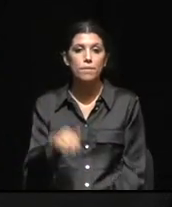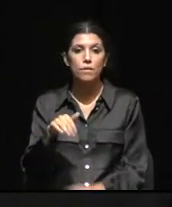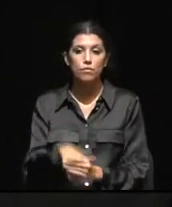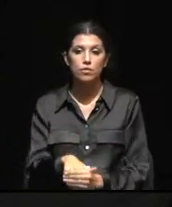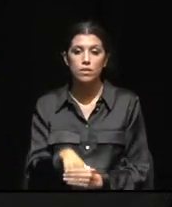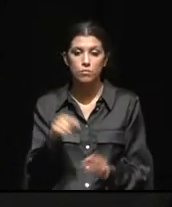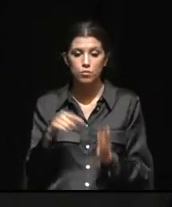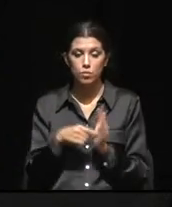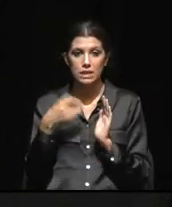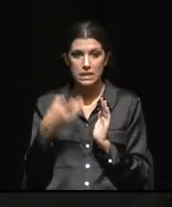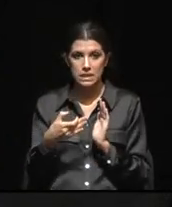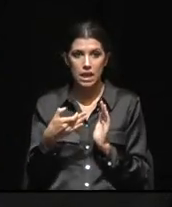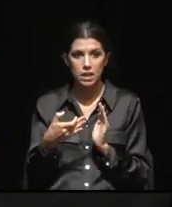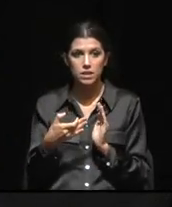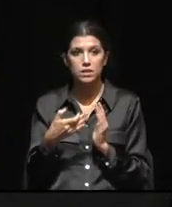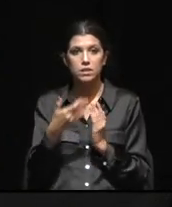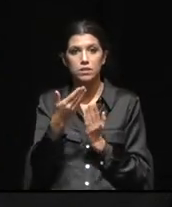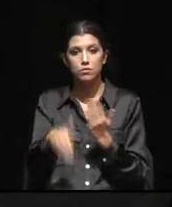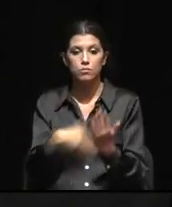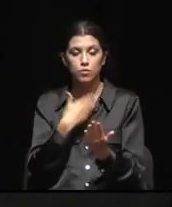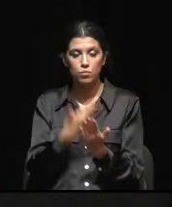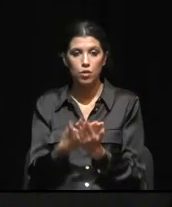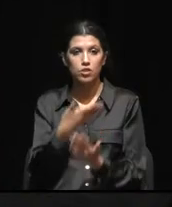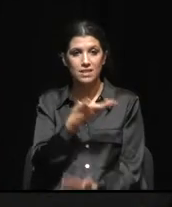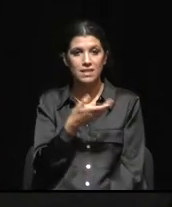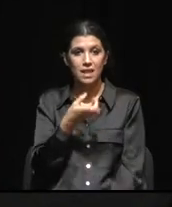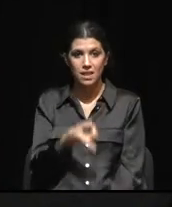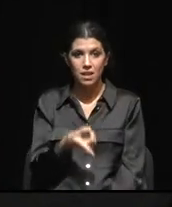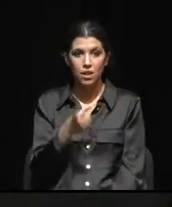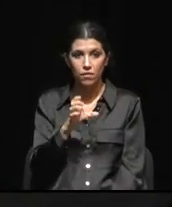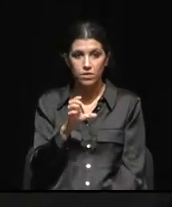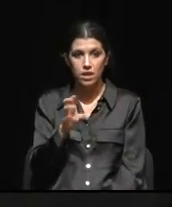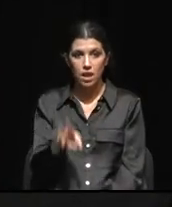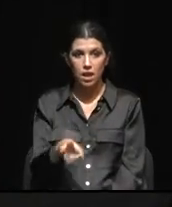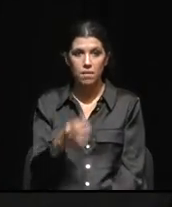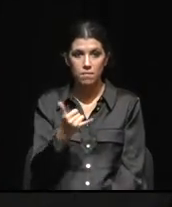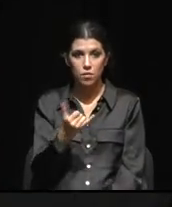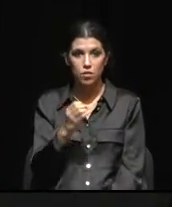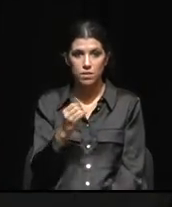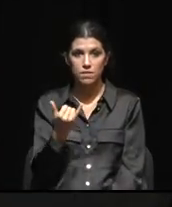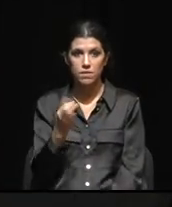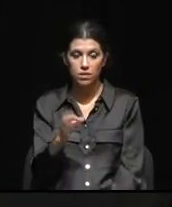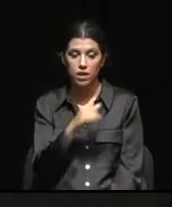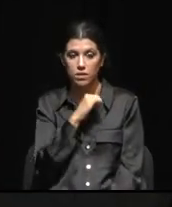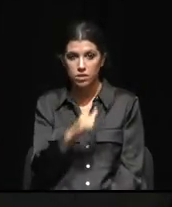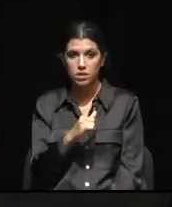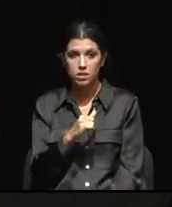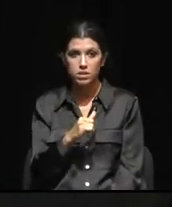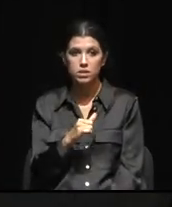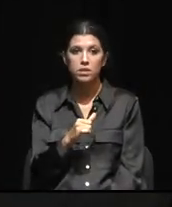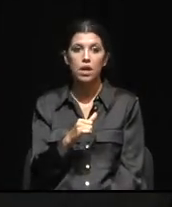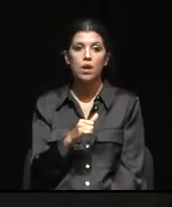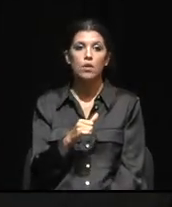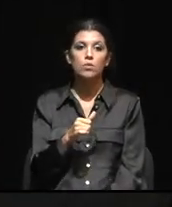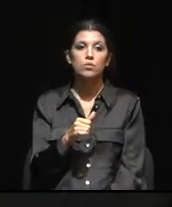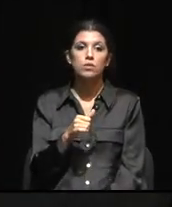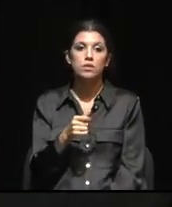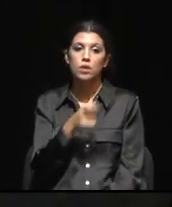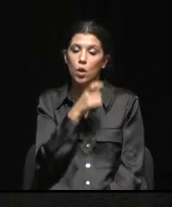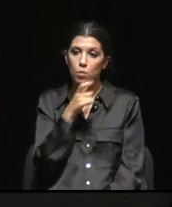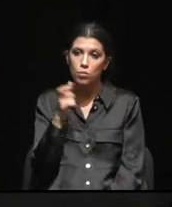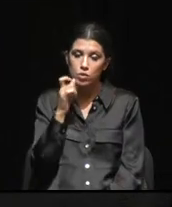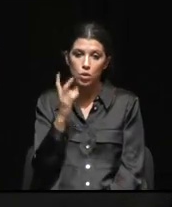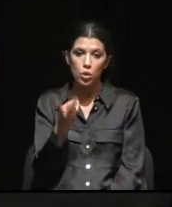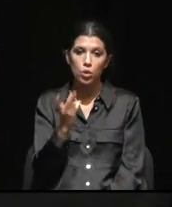votamos o ponto 7 da parte deliberativa da proposta 79 cm 2024 autorização da repartição de encargos e Assunção de